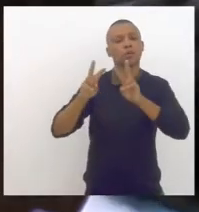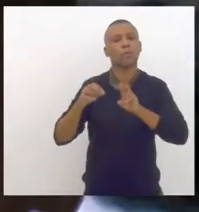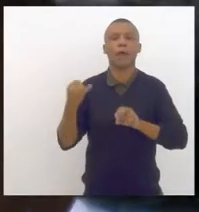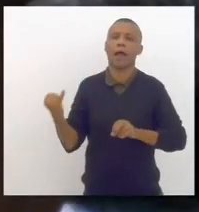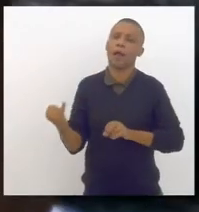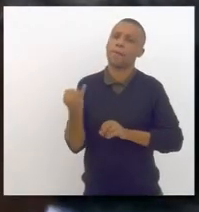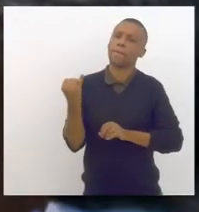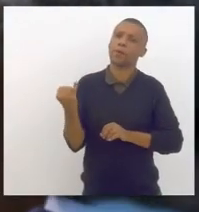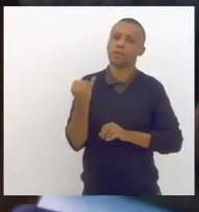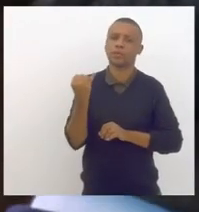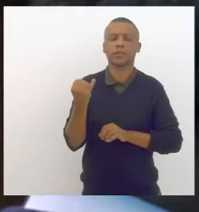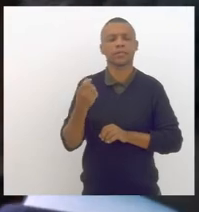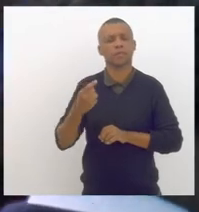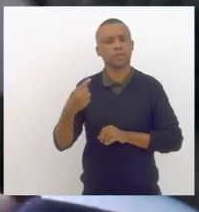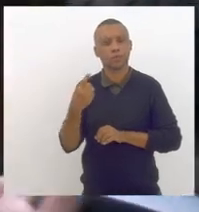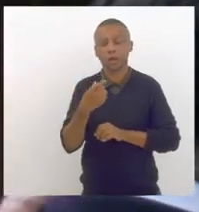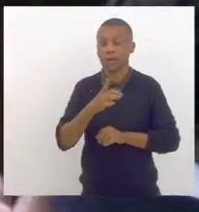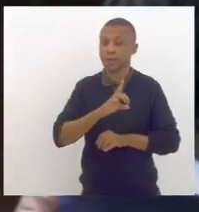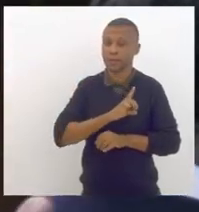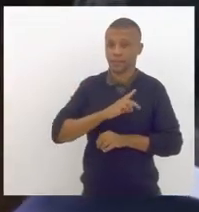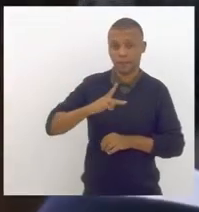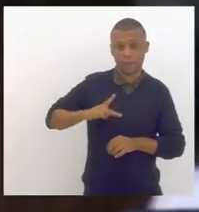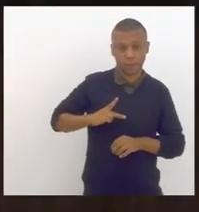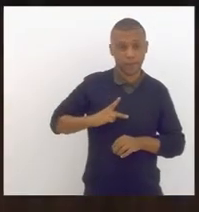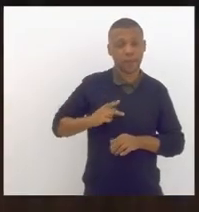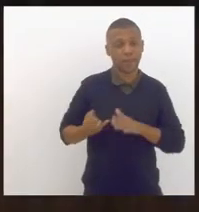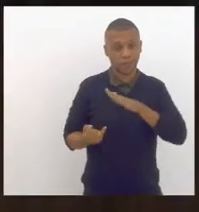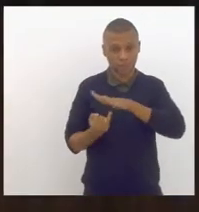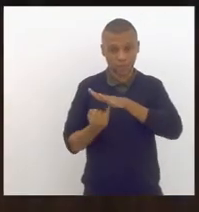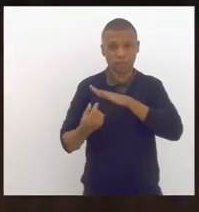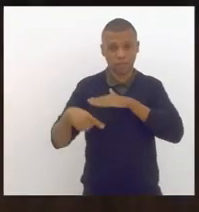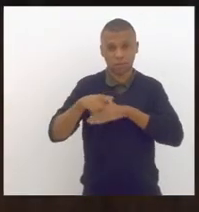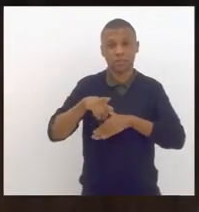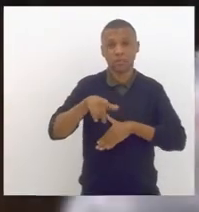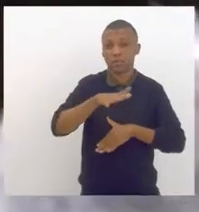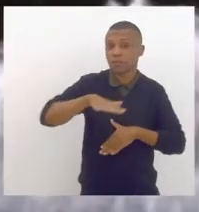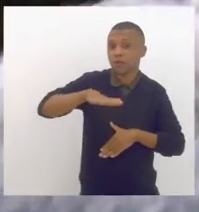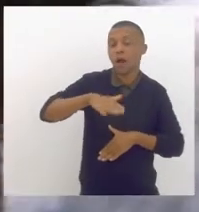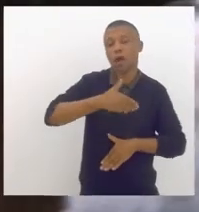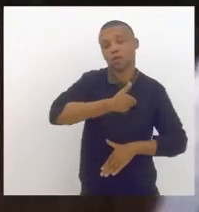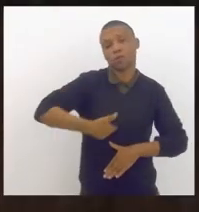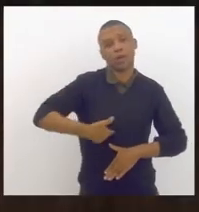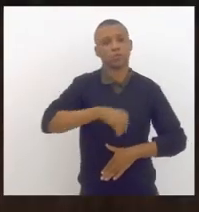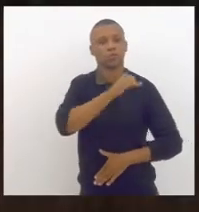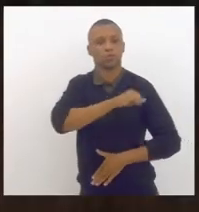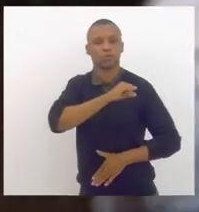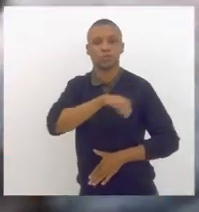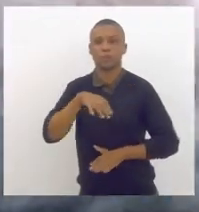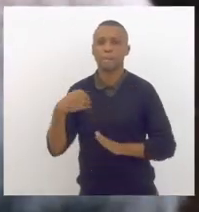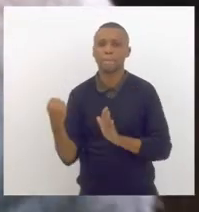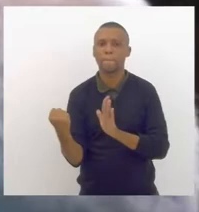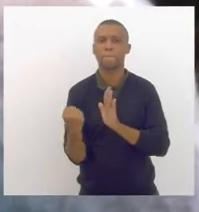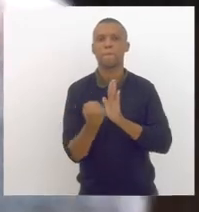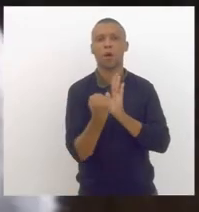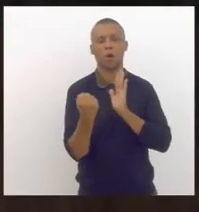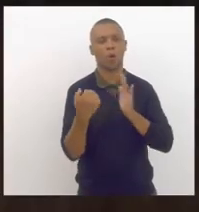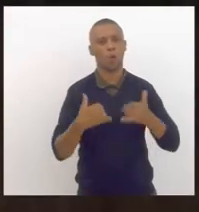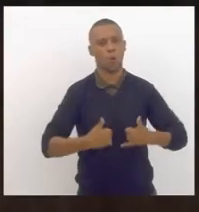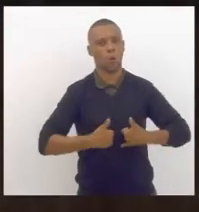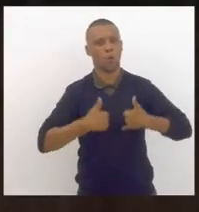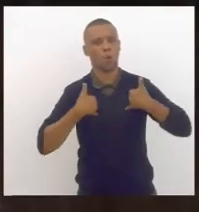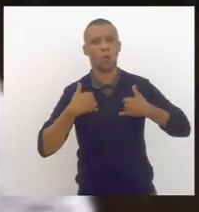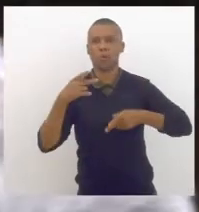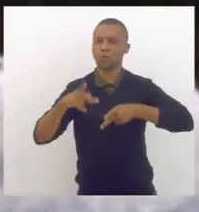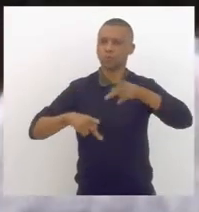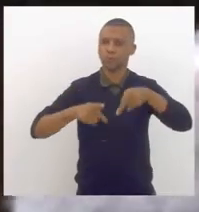da nossa Defensoria Pública do Estado do Rio de Janeiro, que é um orgulho e um patrimônio do povo fluminense, o acesso